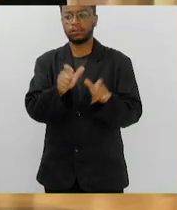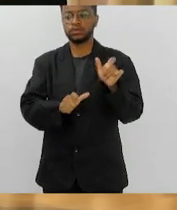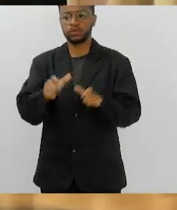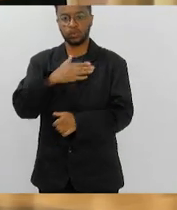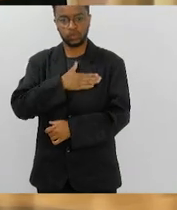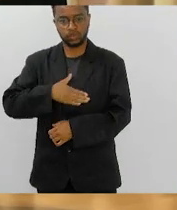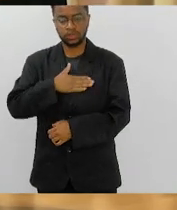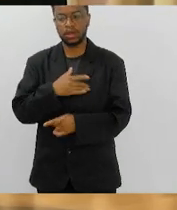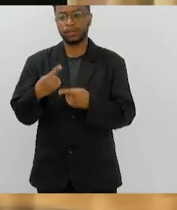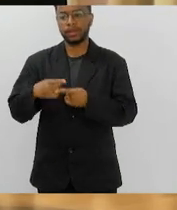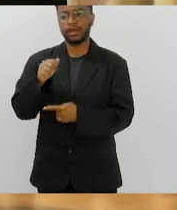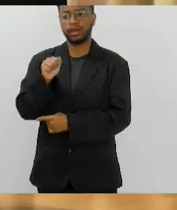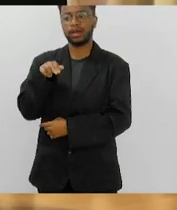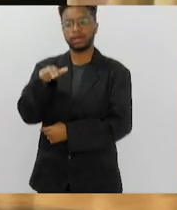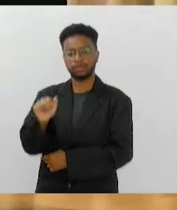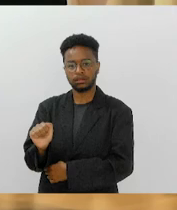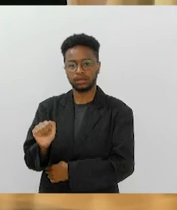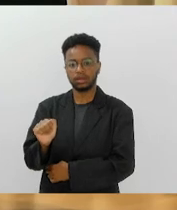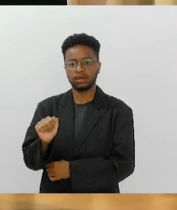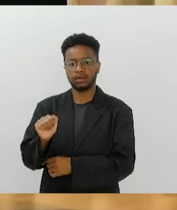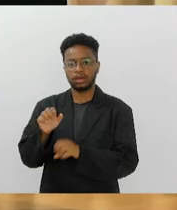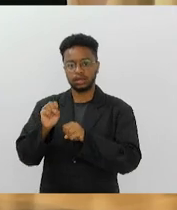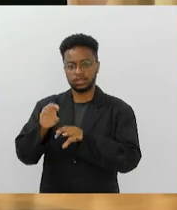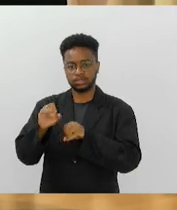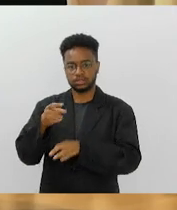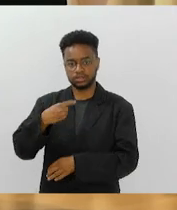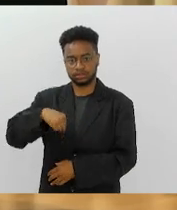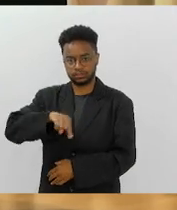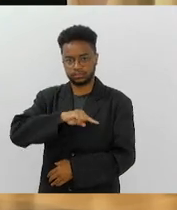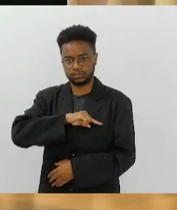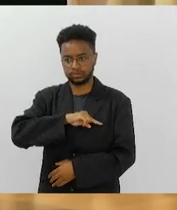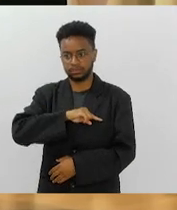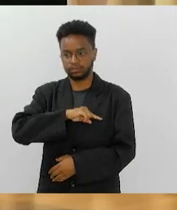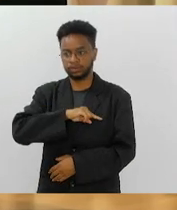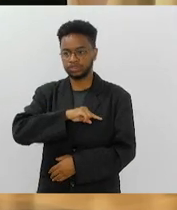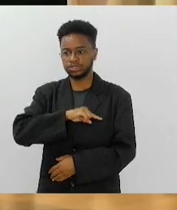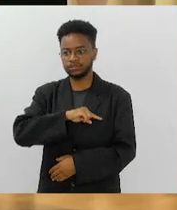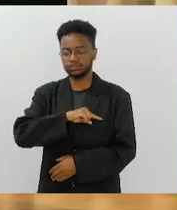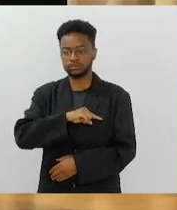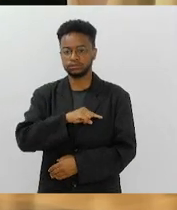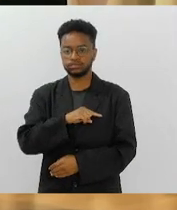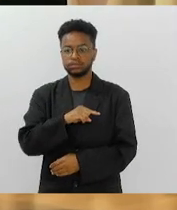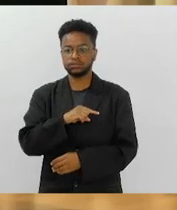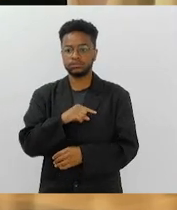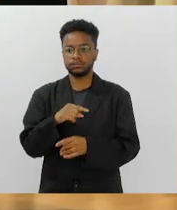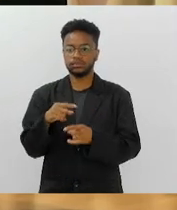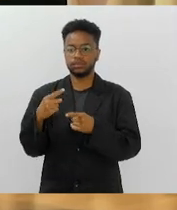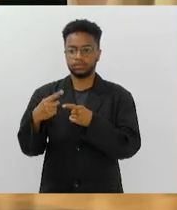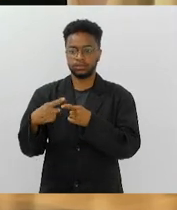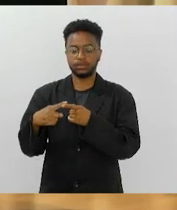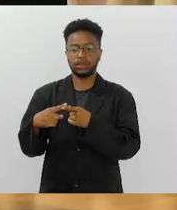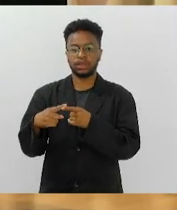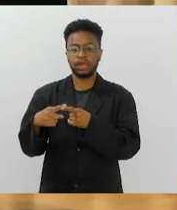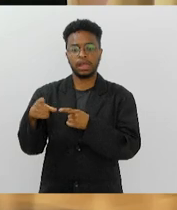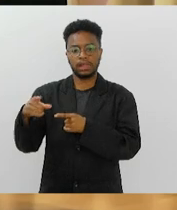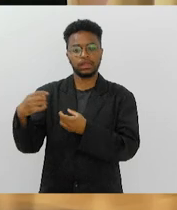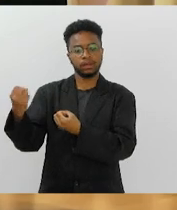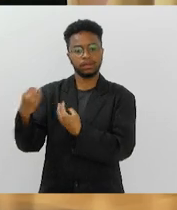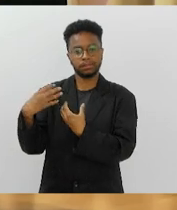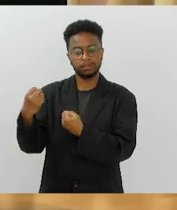A Ana Magalhães ensina para a gente que... perdão, a Kelly Senra ensina para a gente